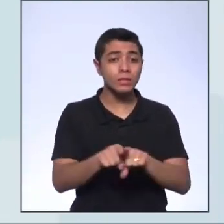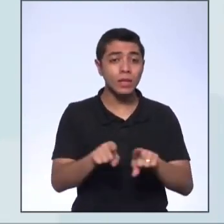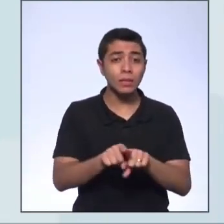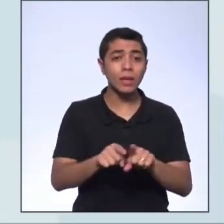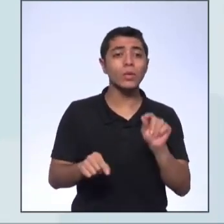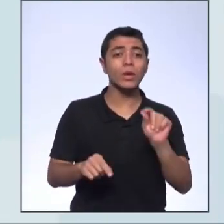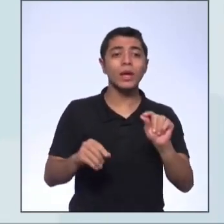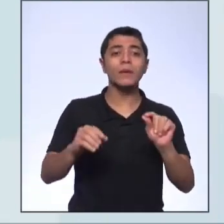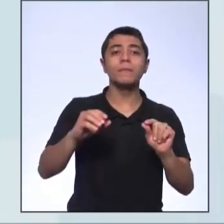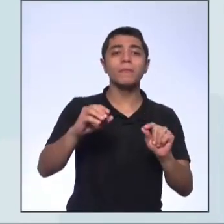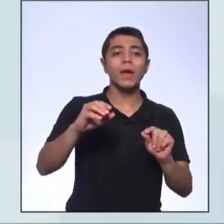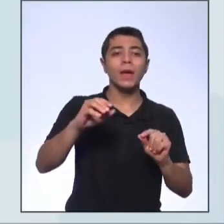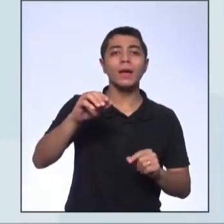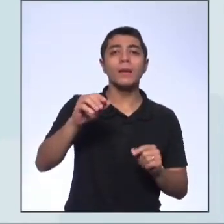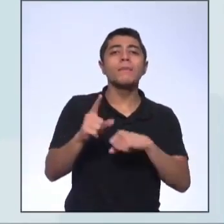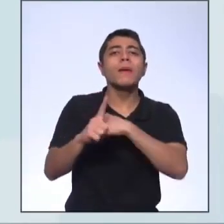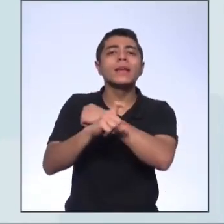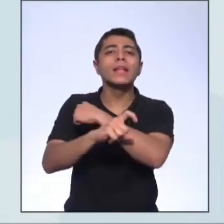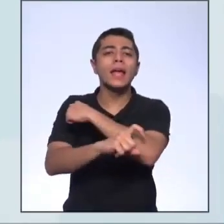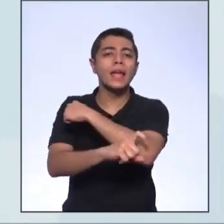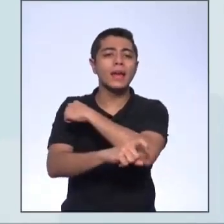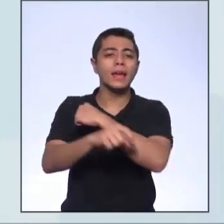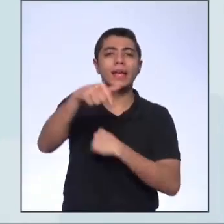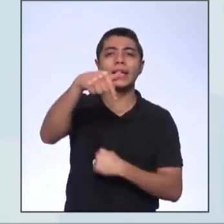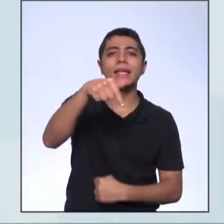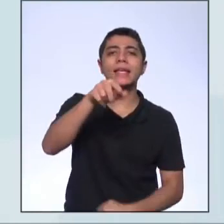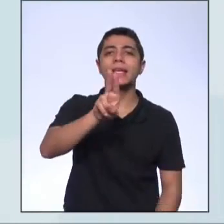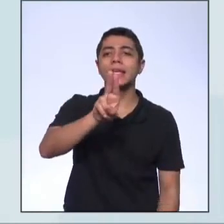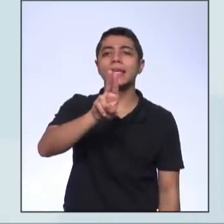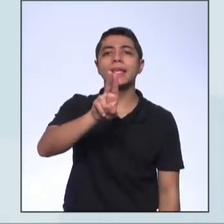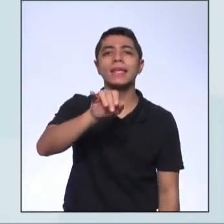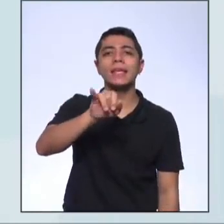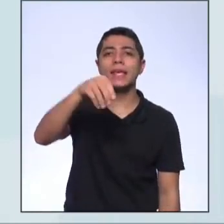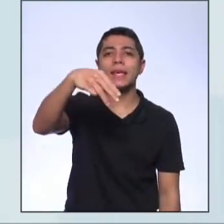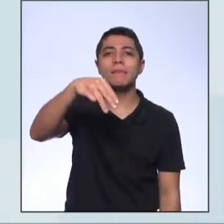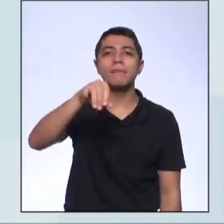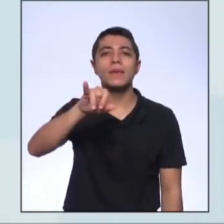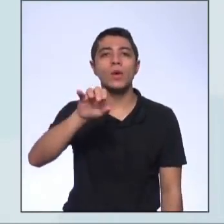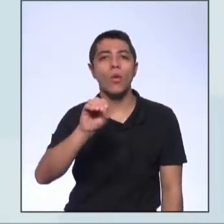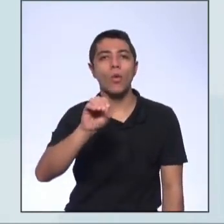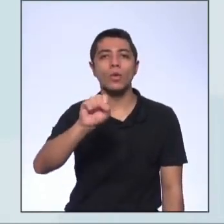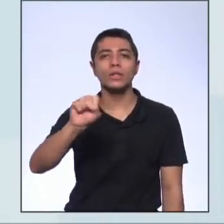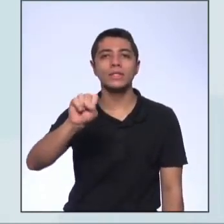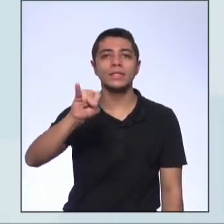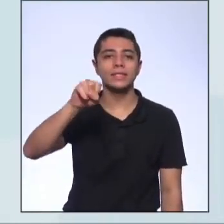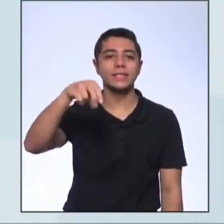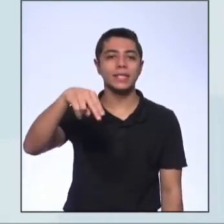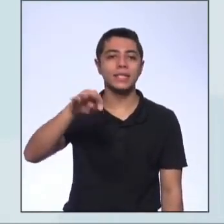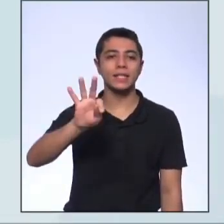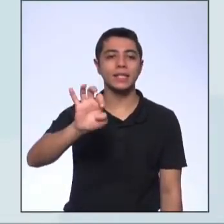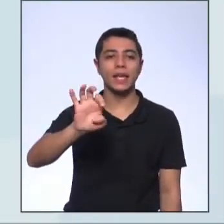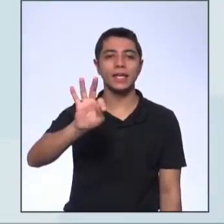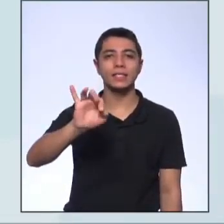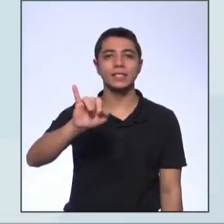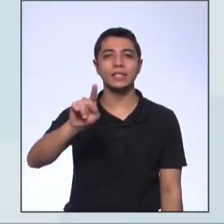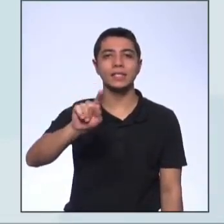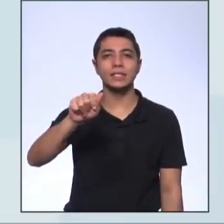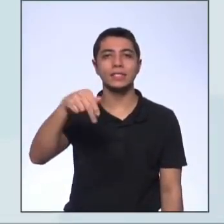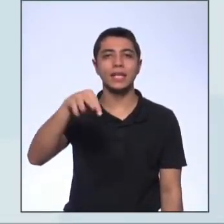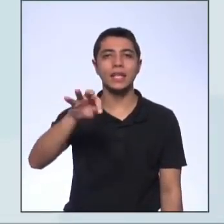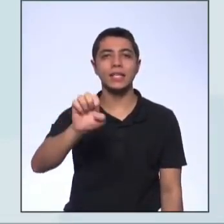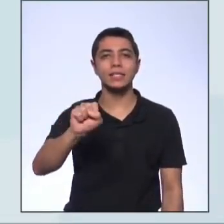As bactérias quimiosintetizantes, que vão, principalmente ali as bactérias nitrificantes, né? Que fazem fixação